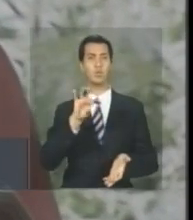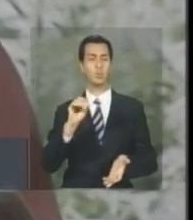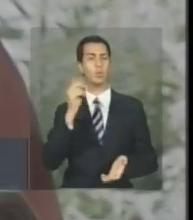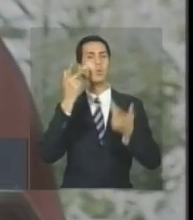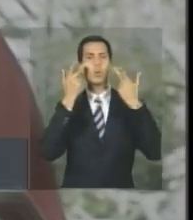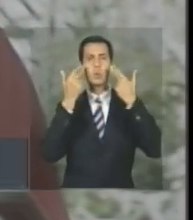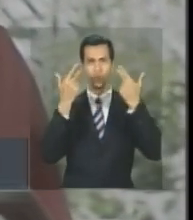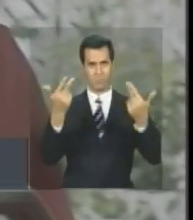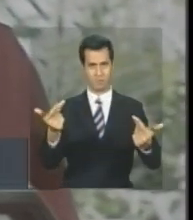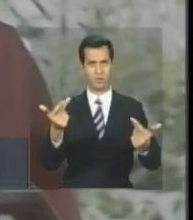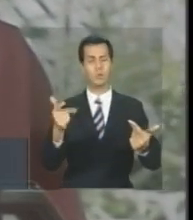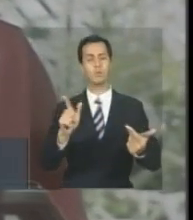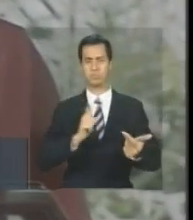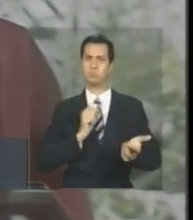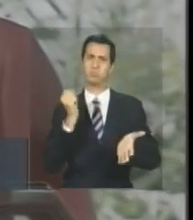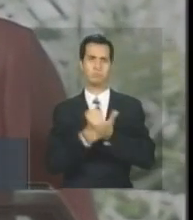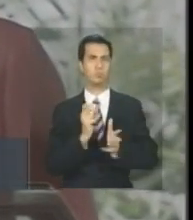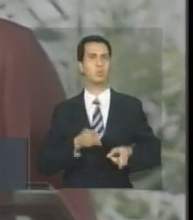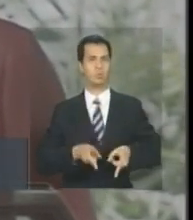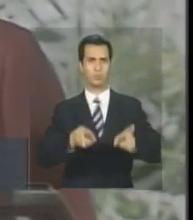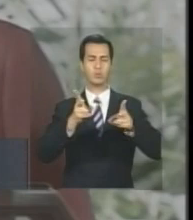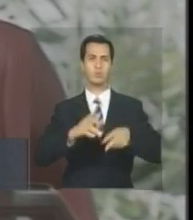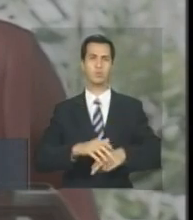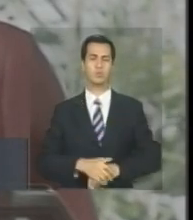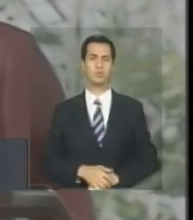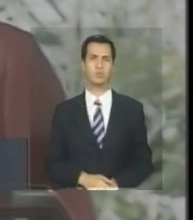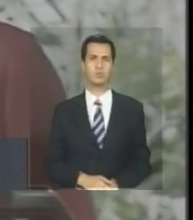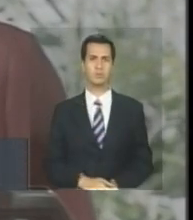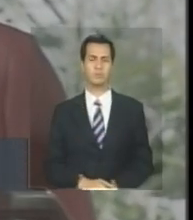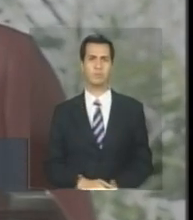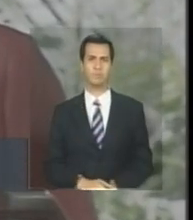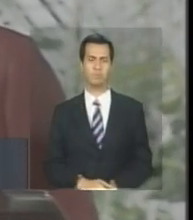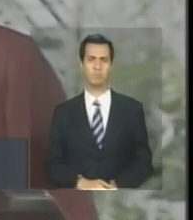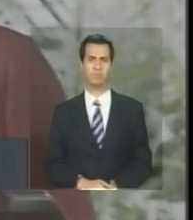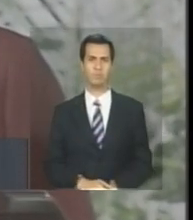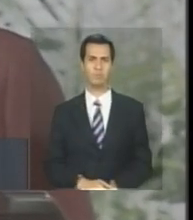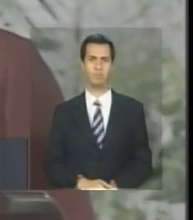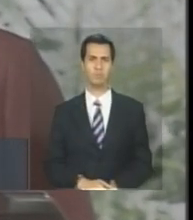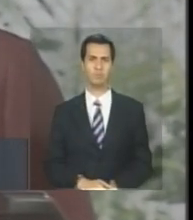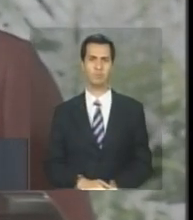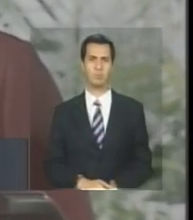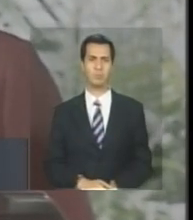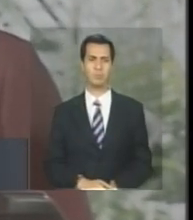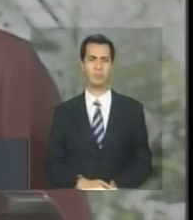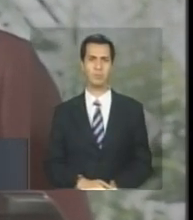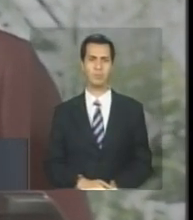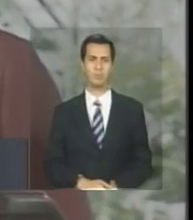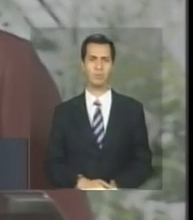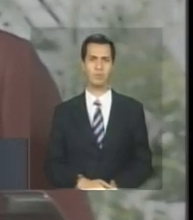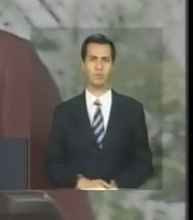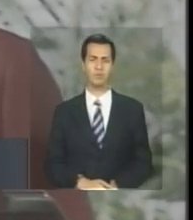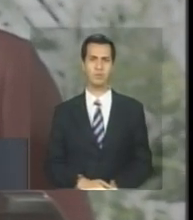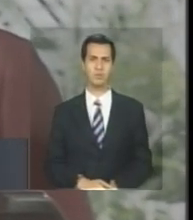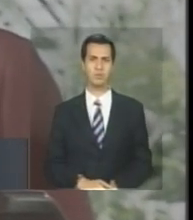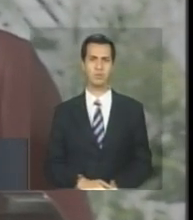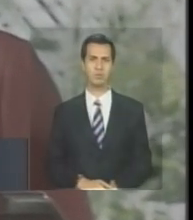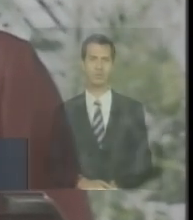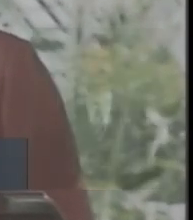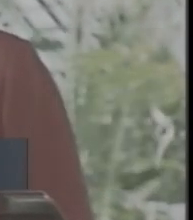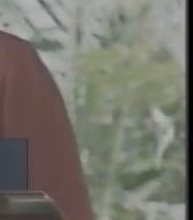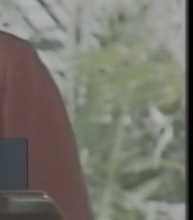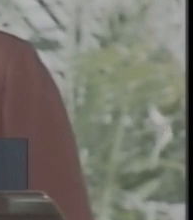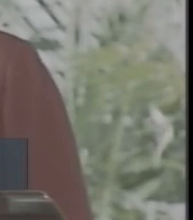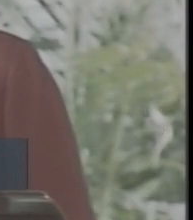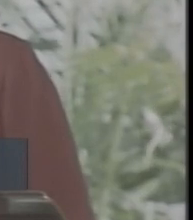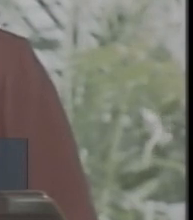normais concedidos. Tout cela sans préjudice des visas déjà normalement concédés sur la base des règles appliquées